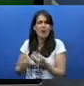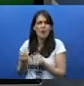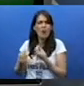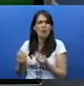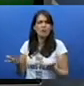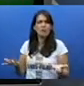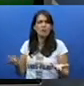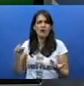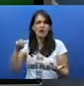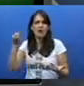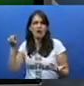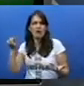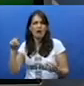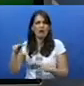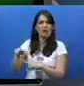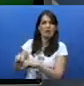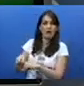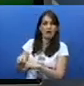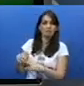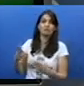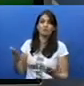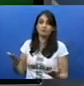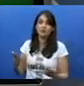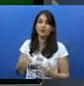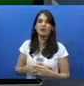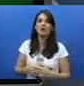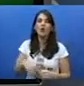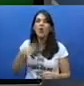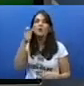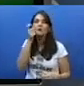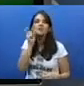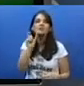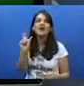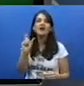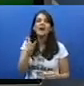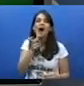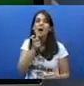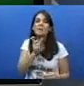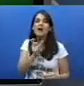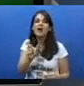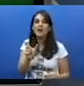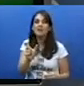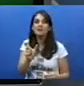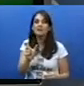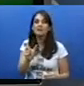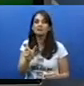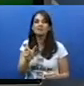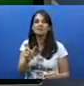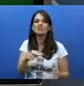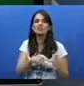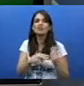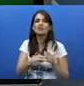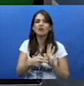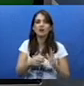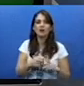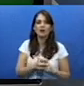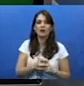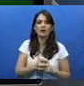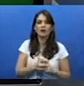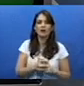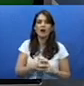sentar? Vamos observar a escrita da palavra? Acento está escrito com